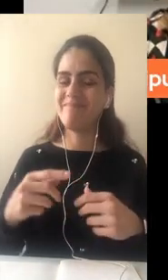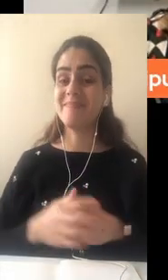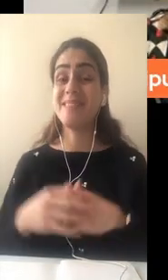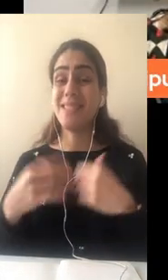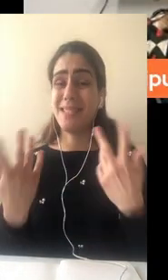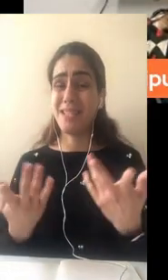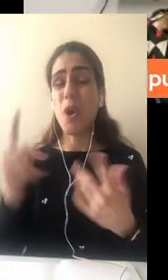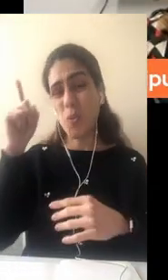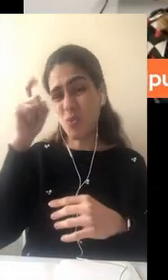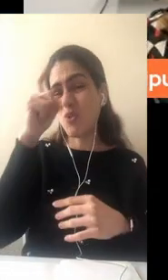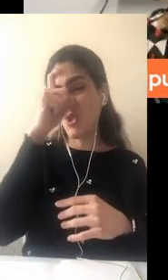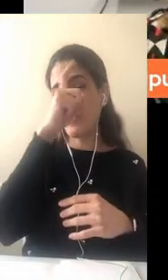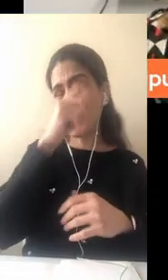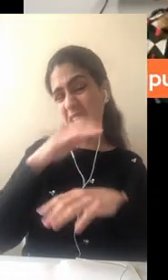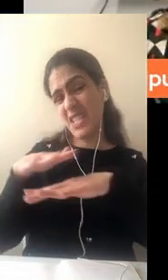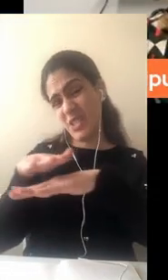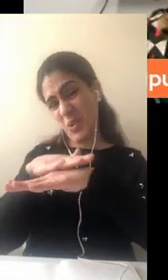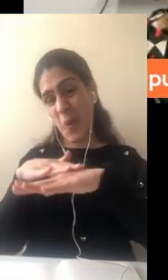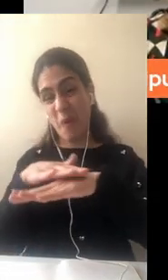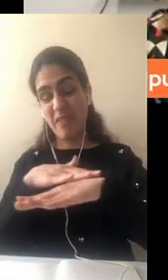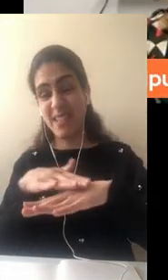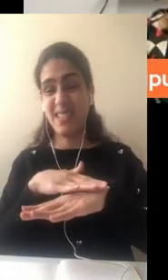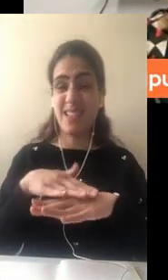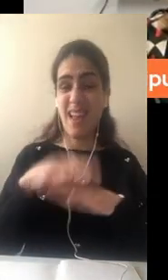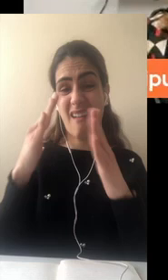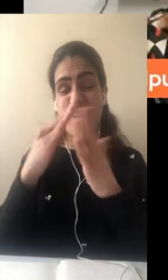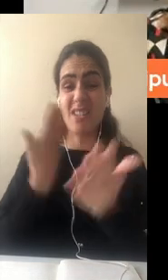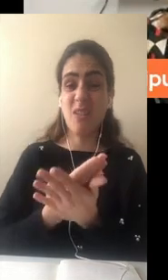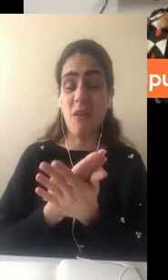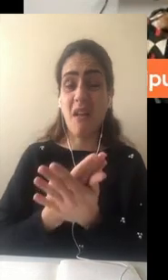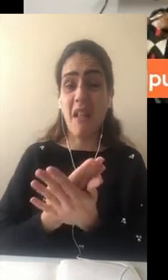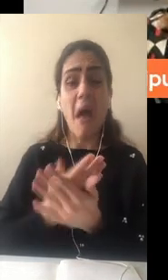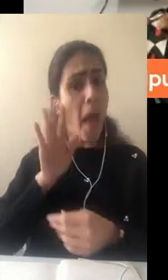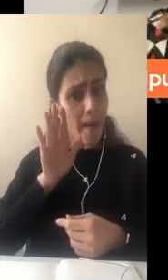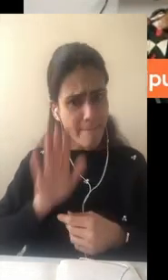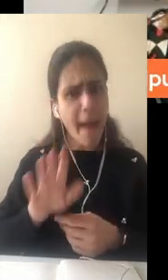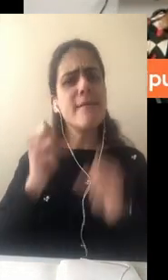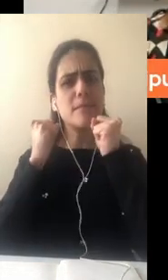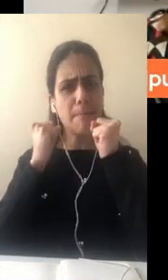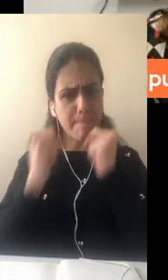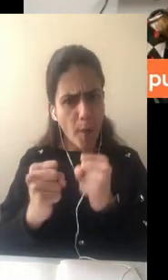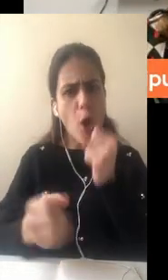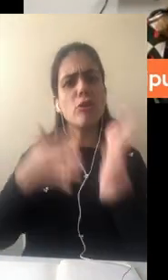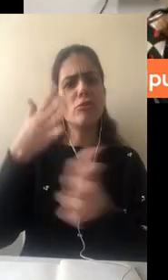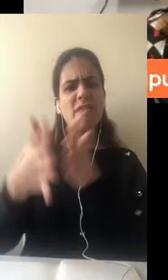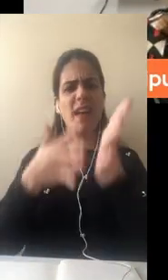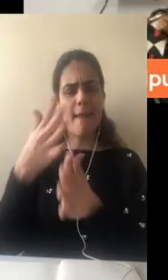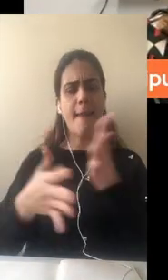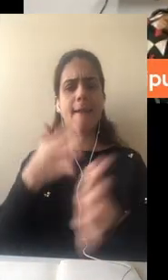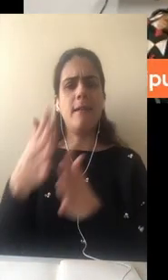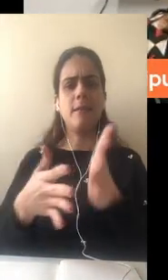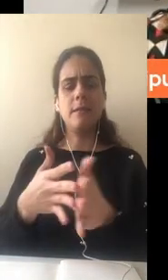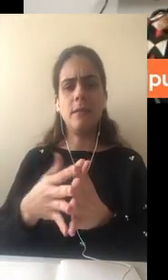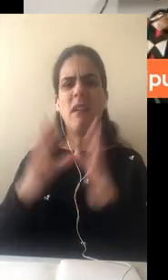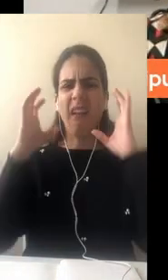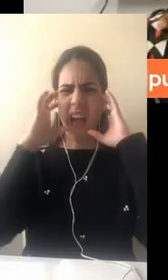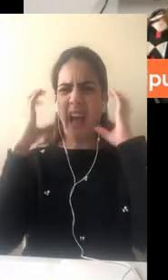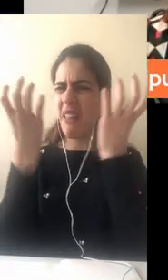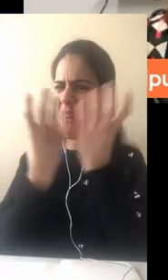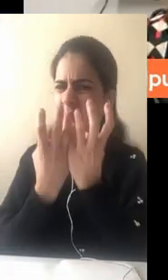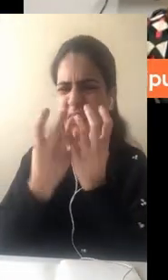dificultoso argumentar. Você pode ir lá falar, olha, não é uma festa brasileira, não é isso. Você Vai no pode bom senso. levar